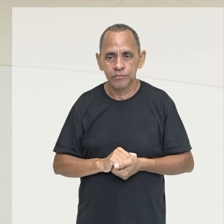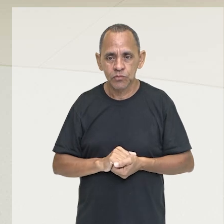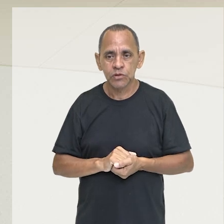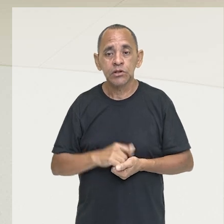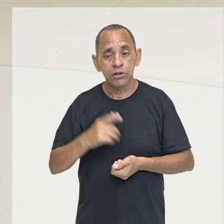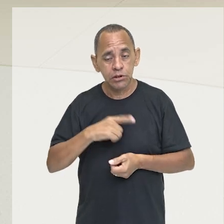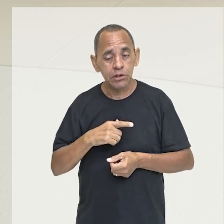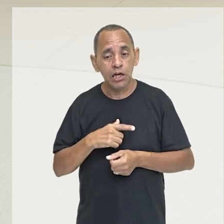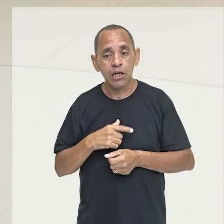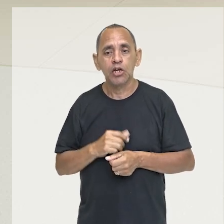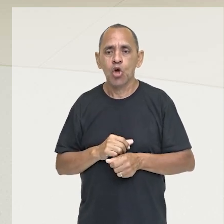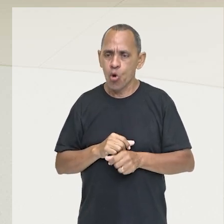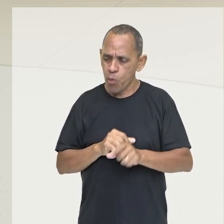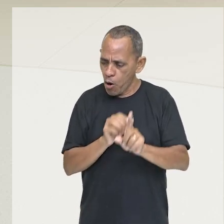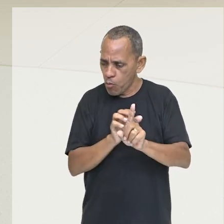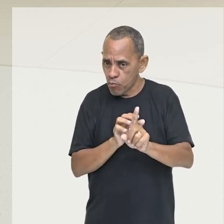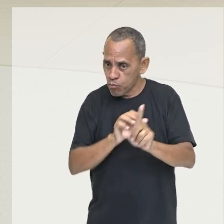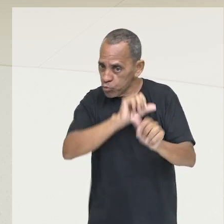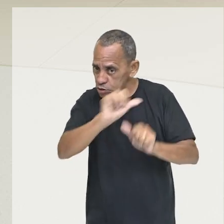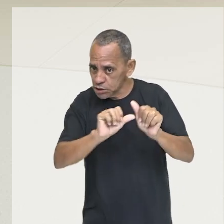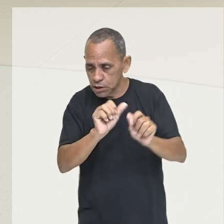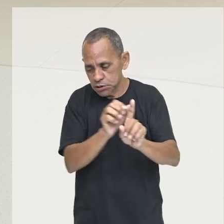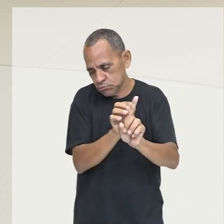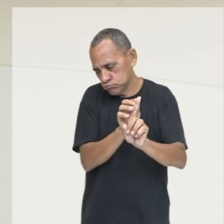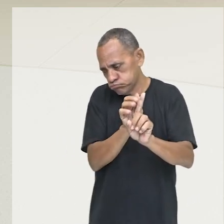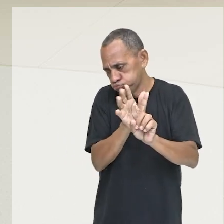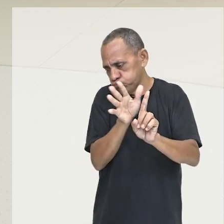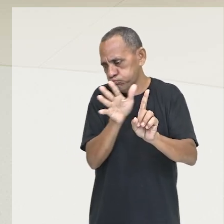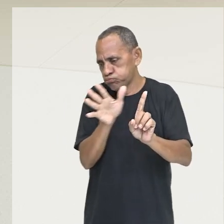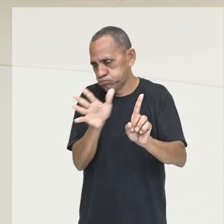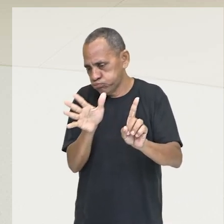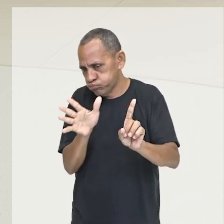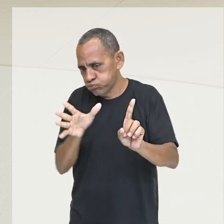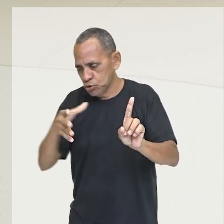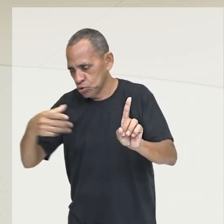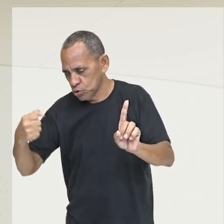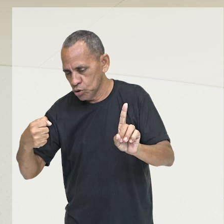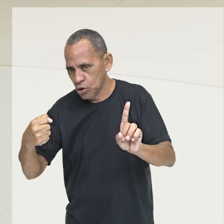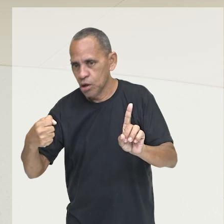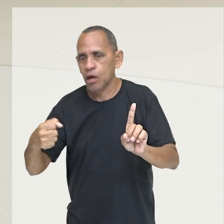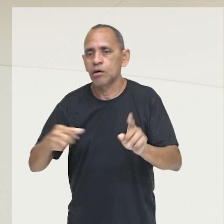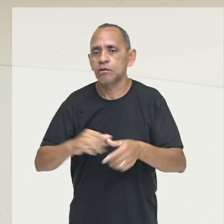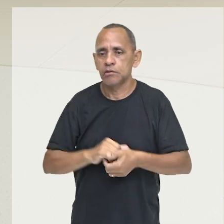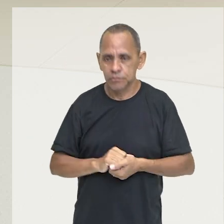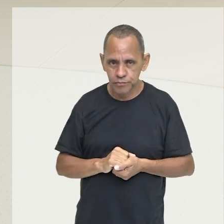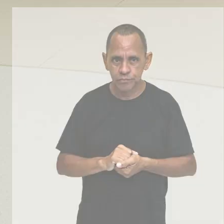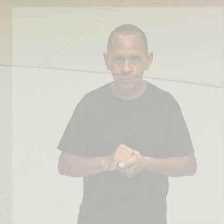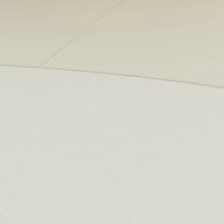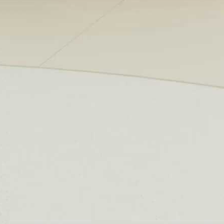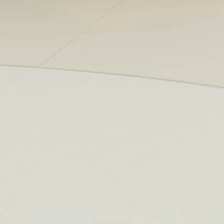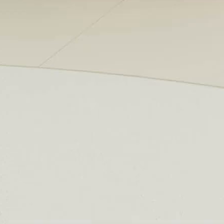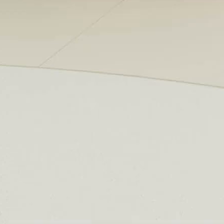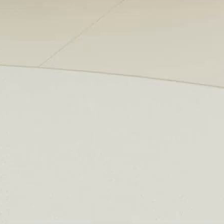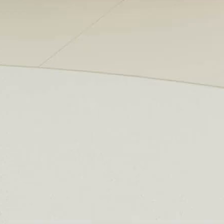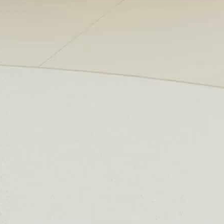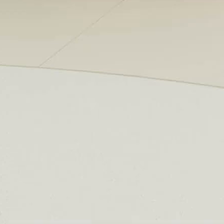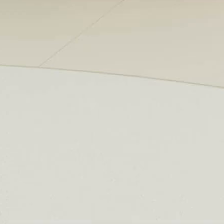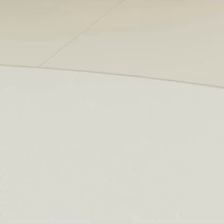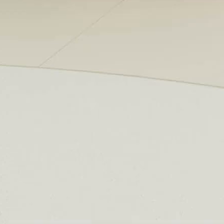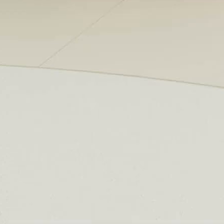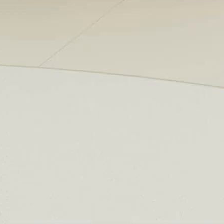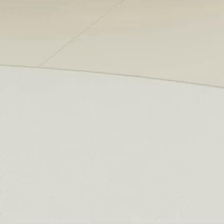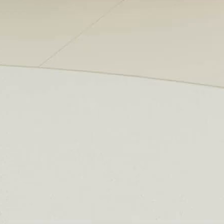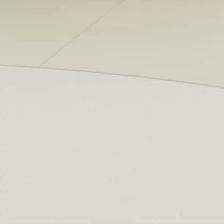vai ocorrer quando nós temos, ela vai ser de partícula para partícula, sem